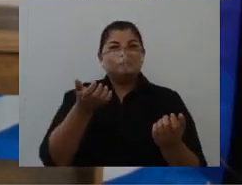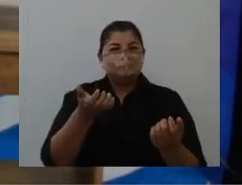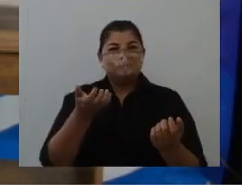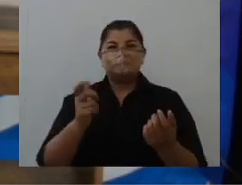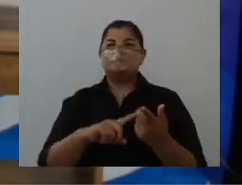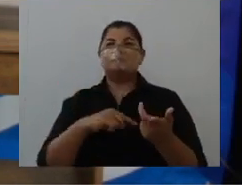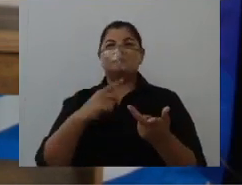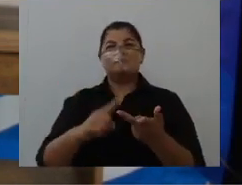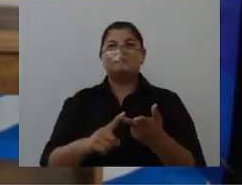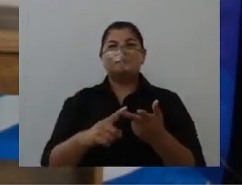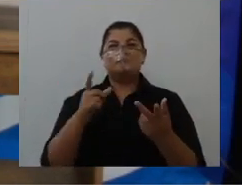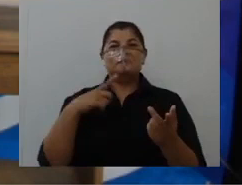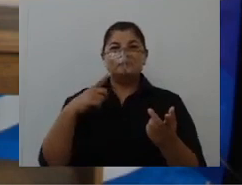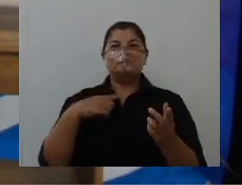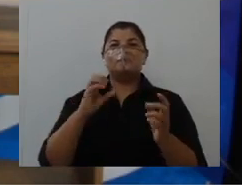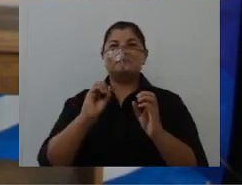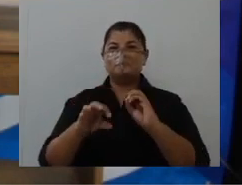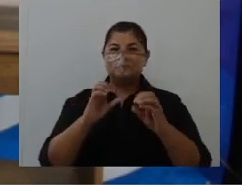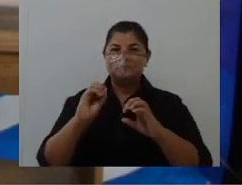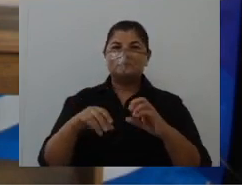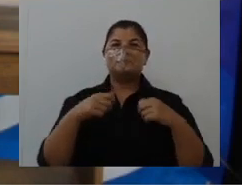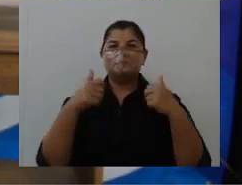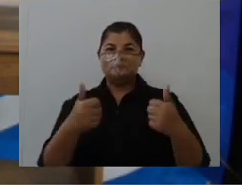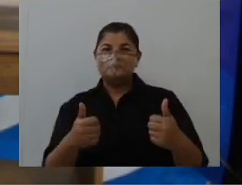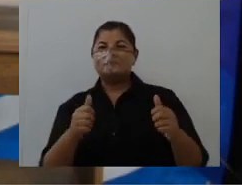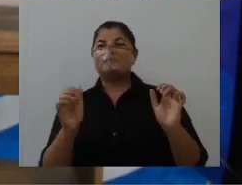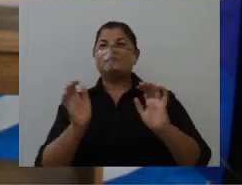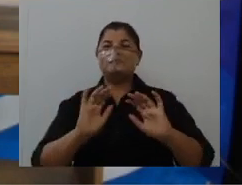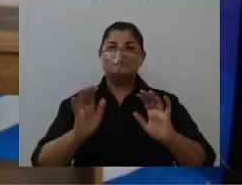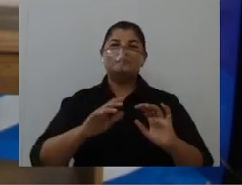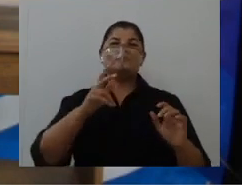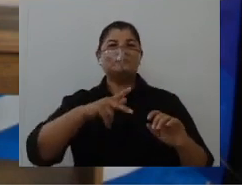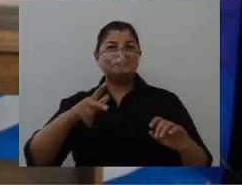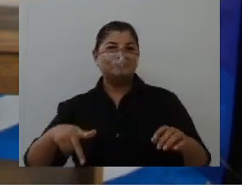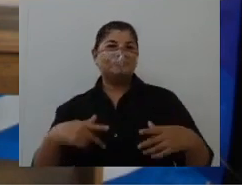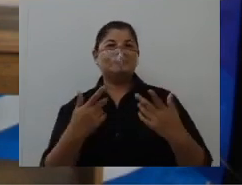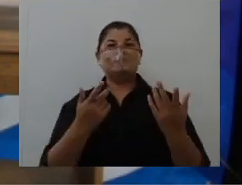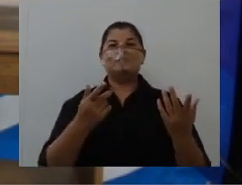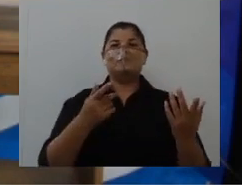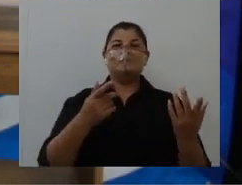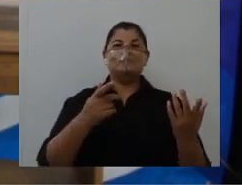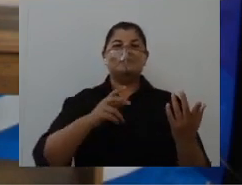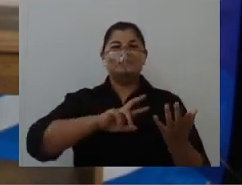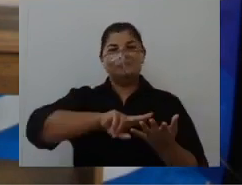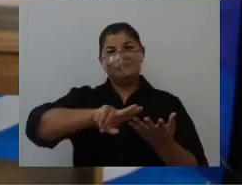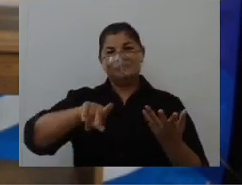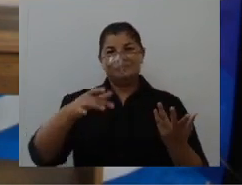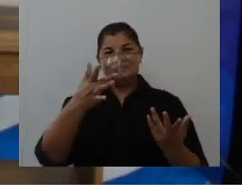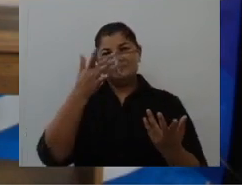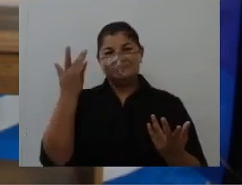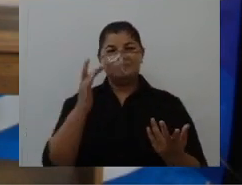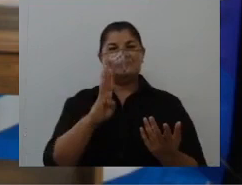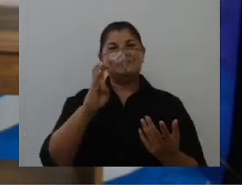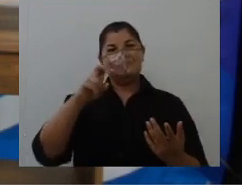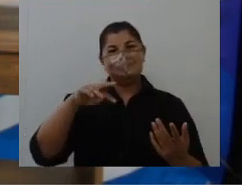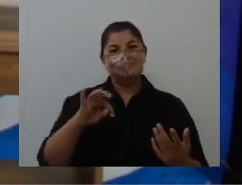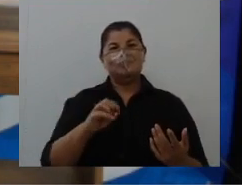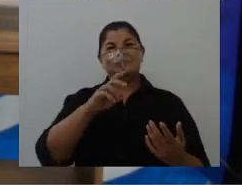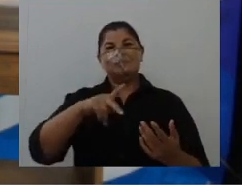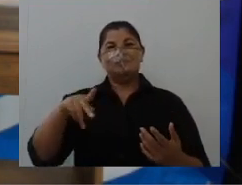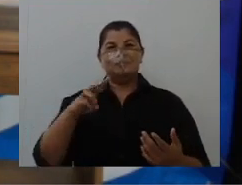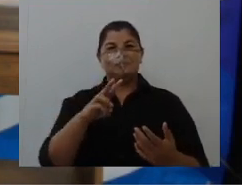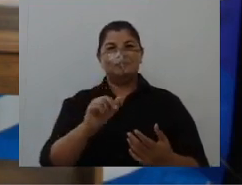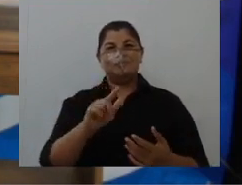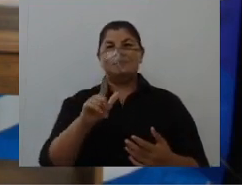bom? Pessoal, tudo aqui mandando, ó. Opa, o pessoal já começou a falar, professor Walter, pessoal Beto, os